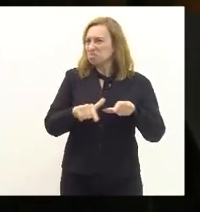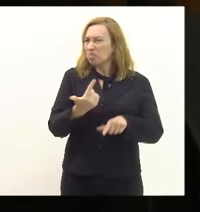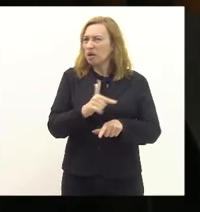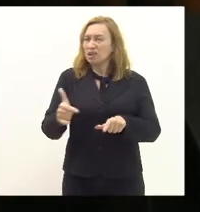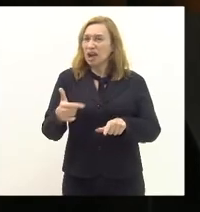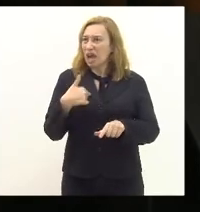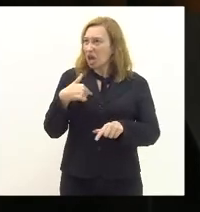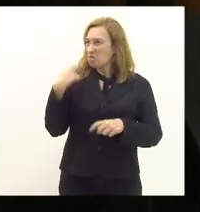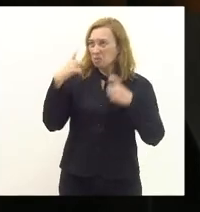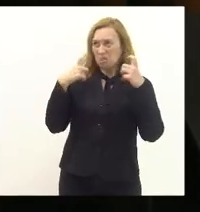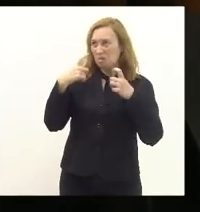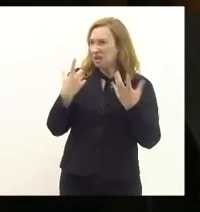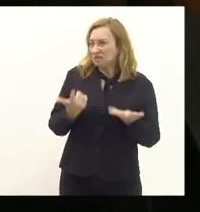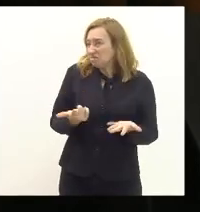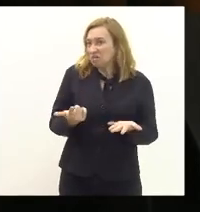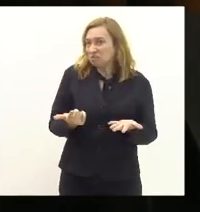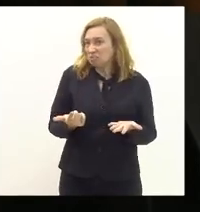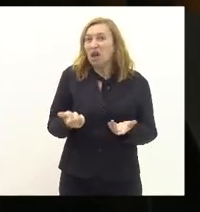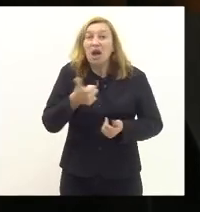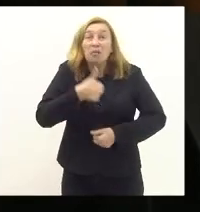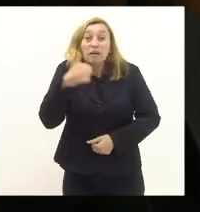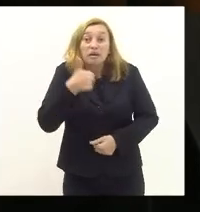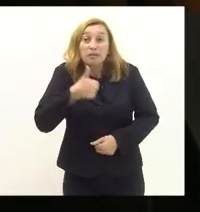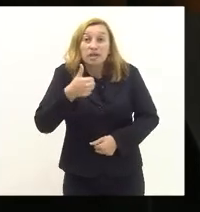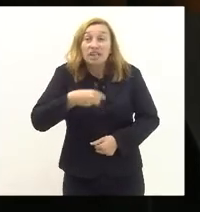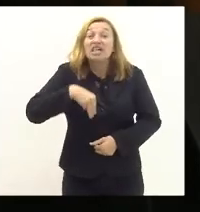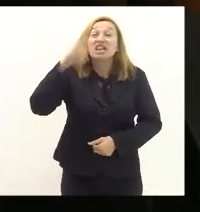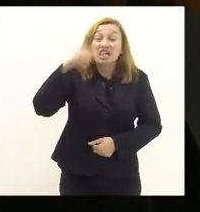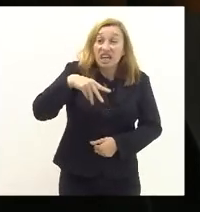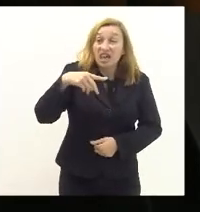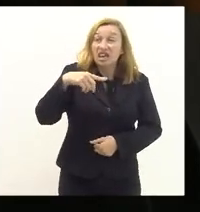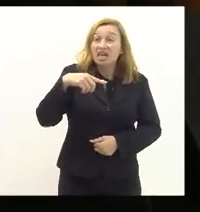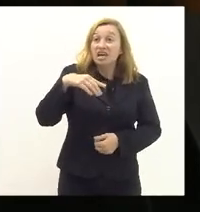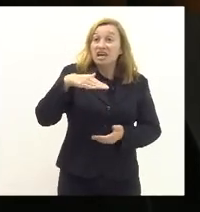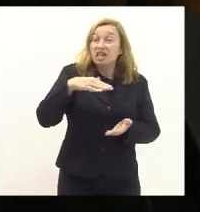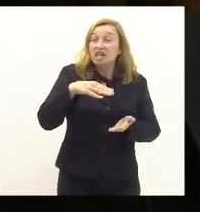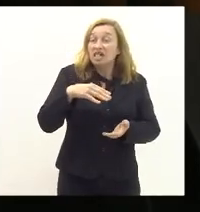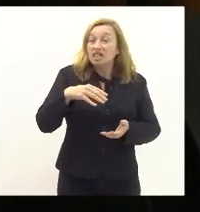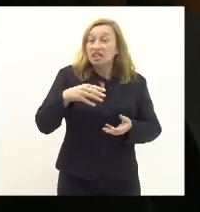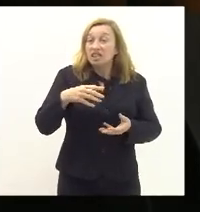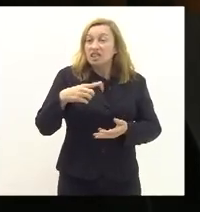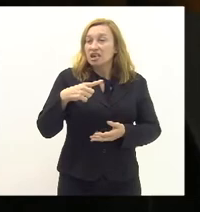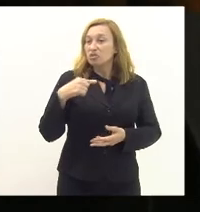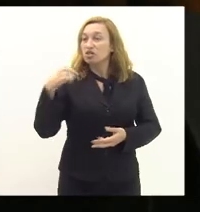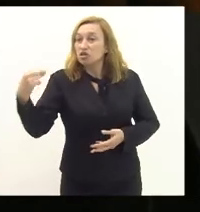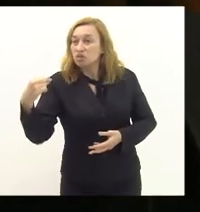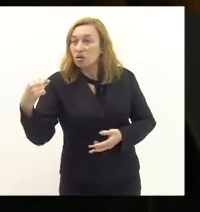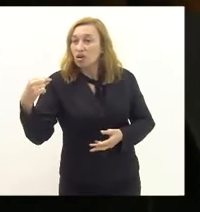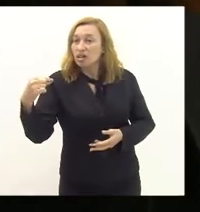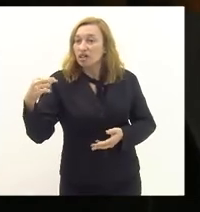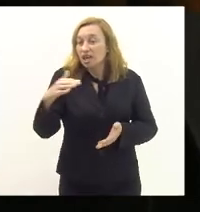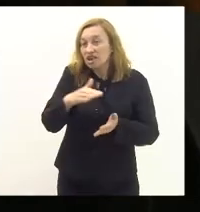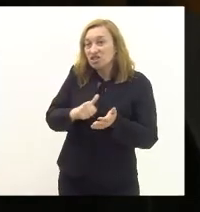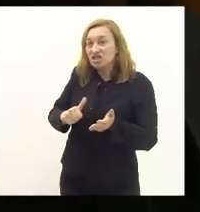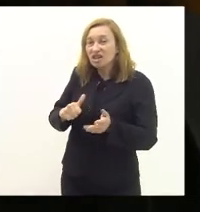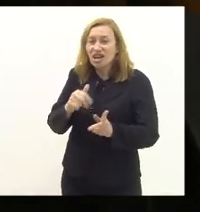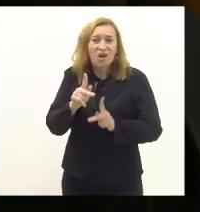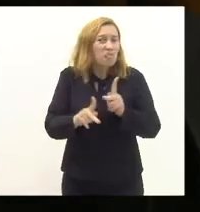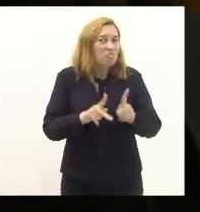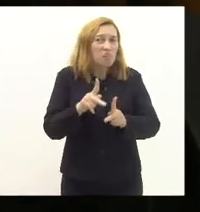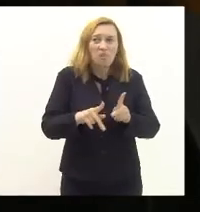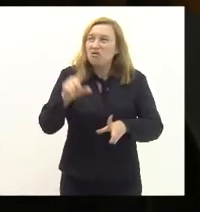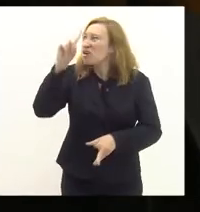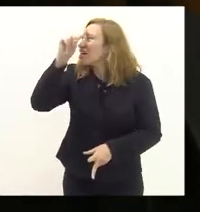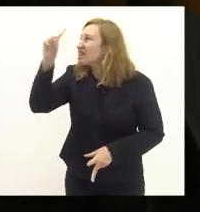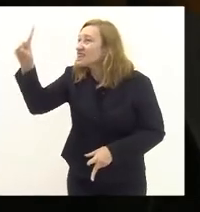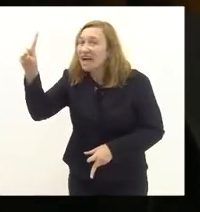estou preocupada. Primeiro que quem bota e quem nos tira, deputada Marta Rocha, é o povo, é